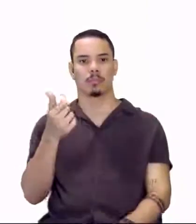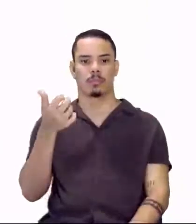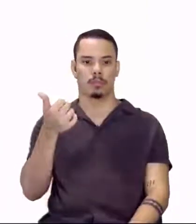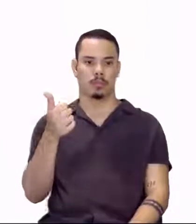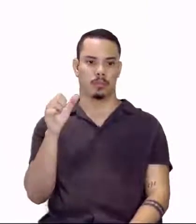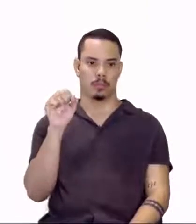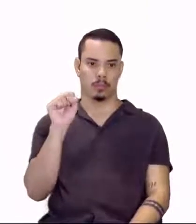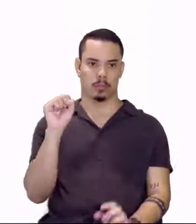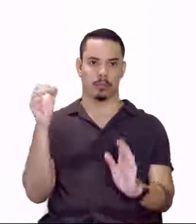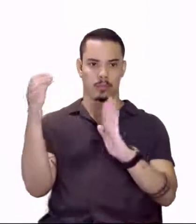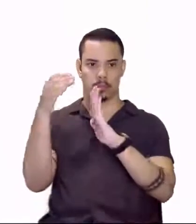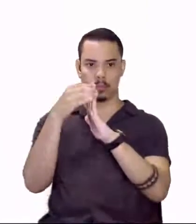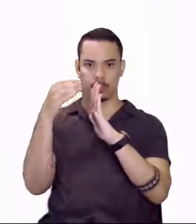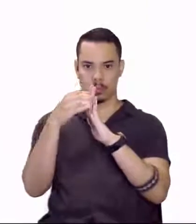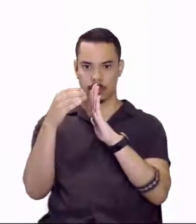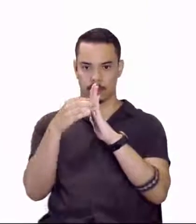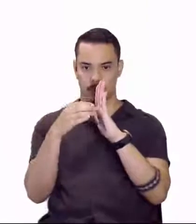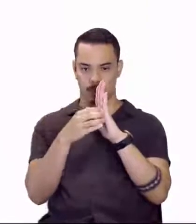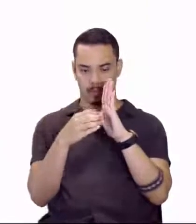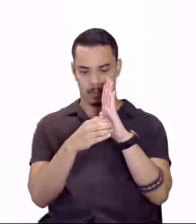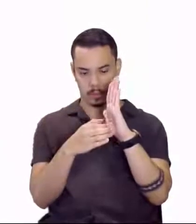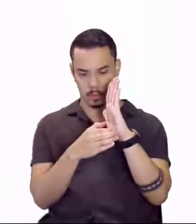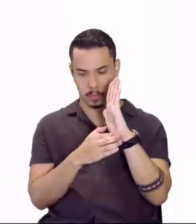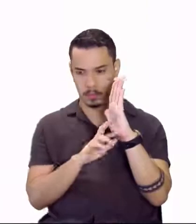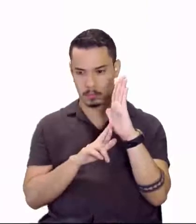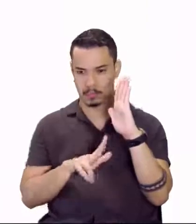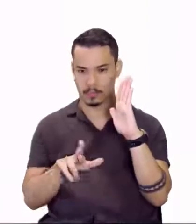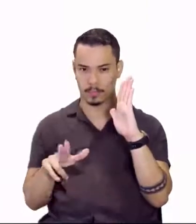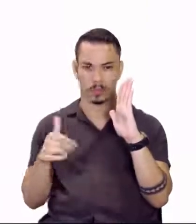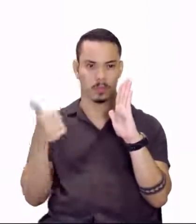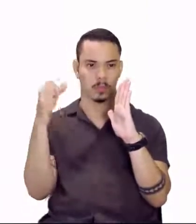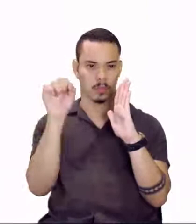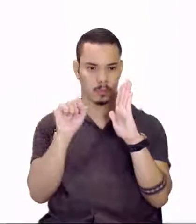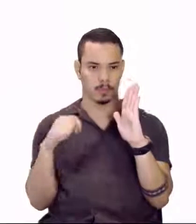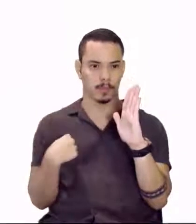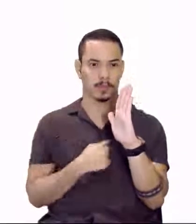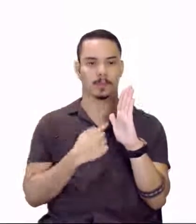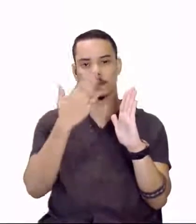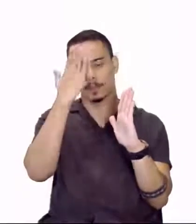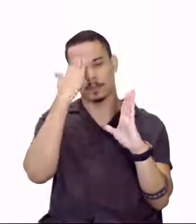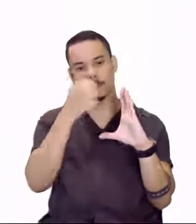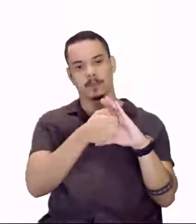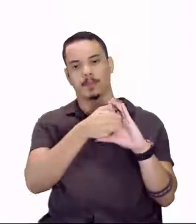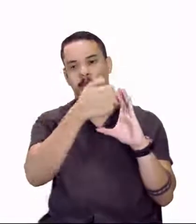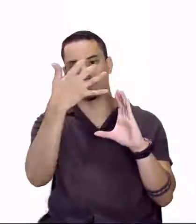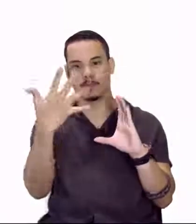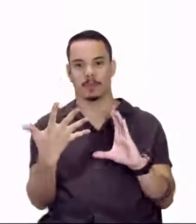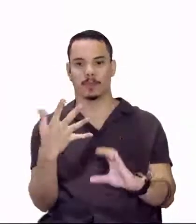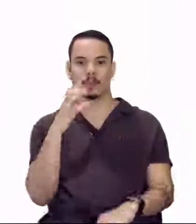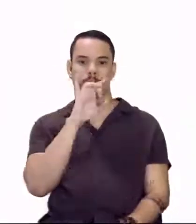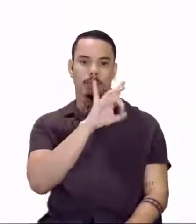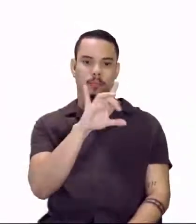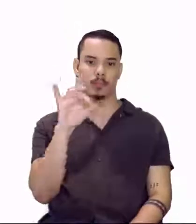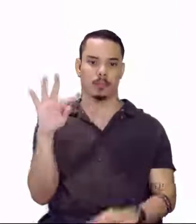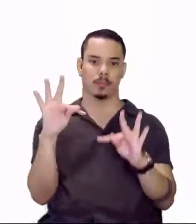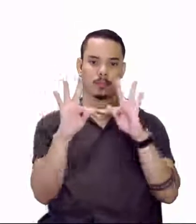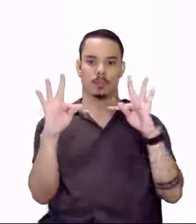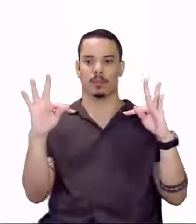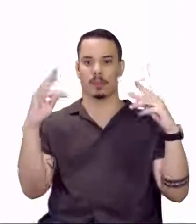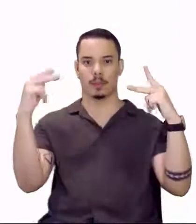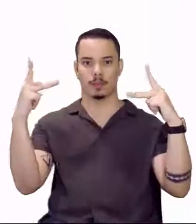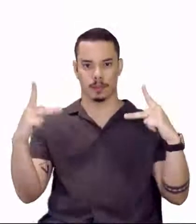18 famílias ou grupos que caracterizam a tabela